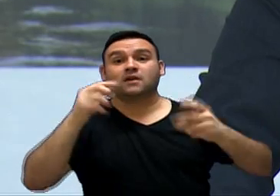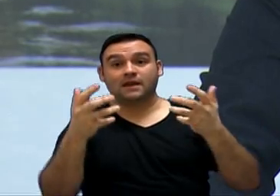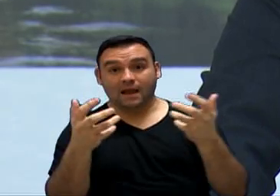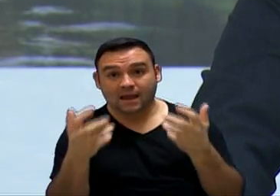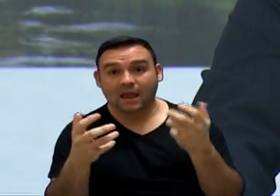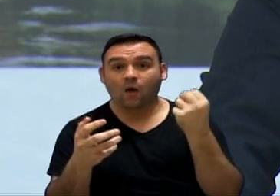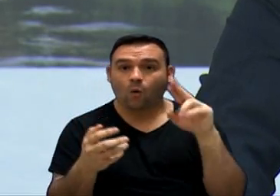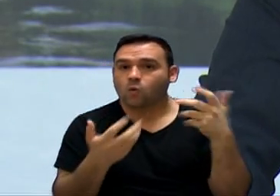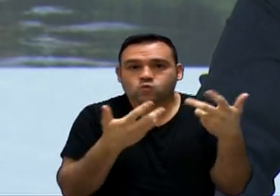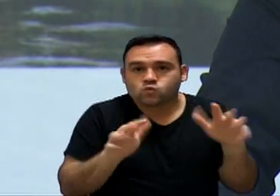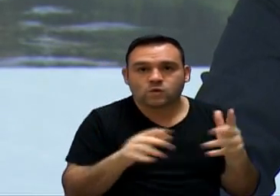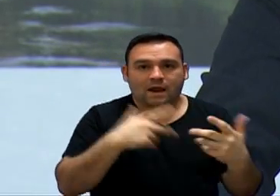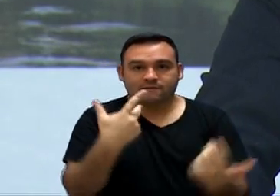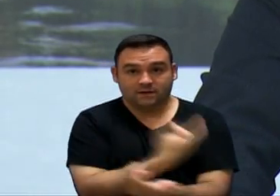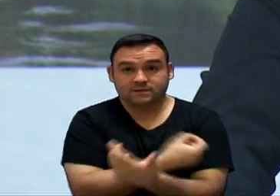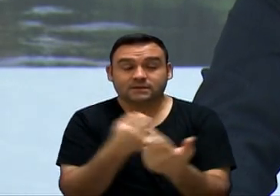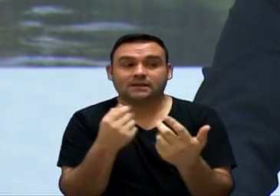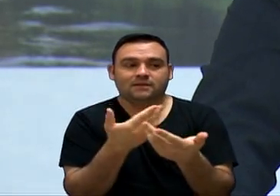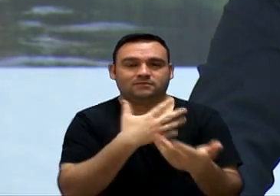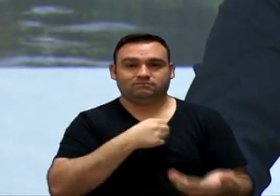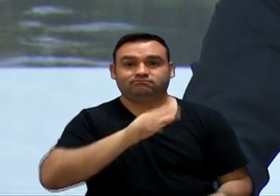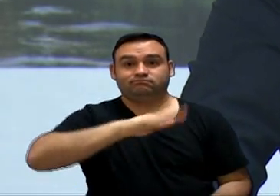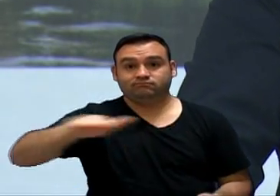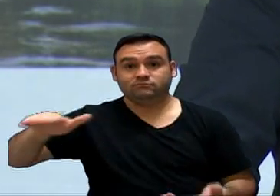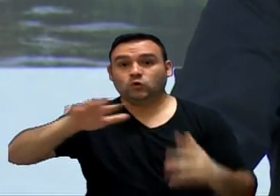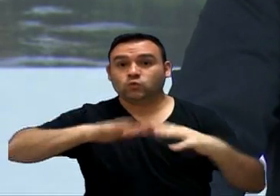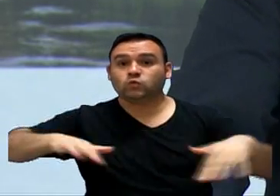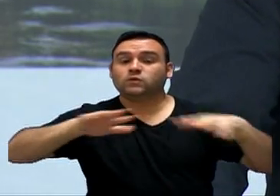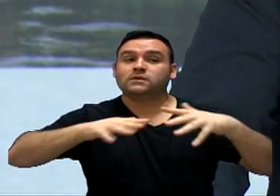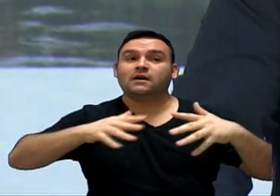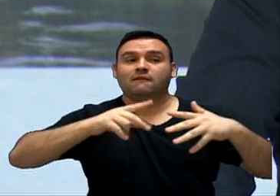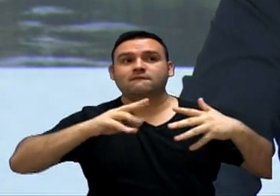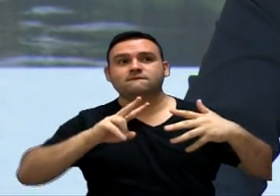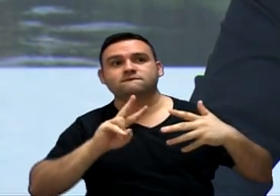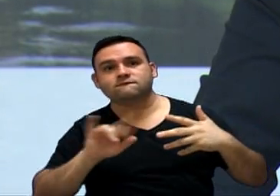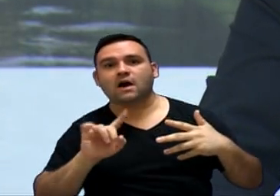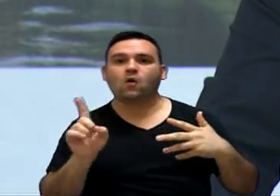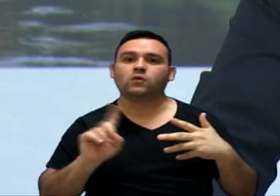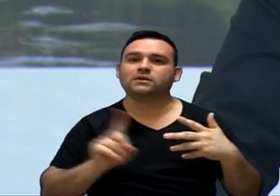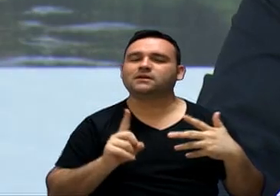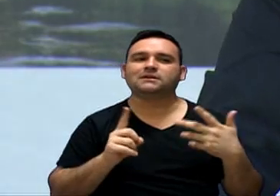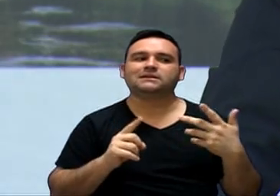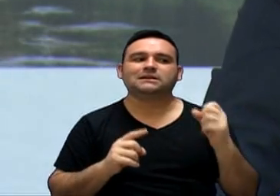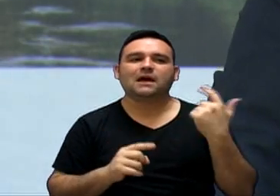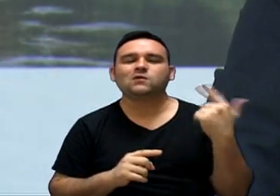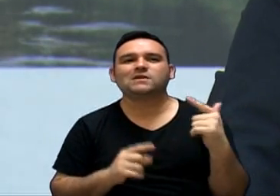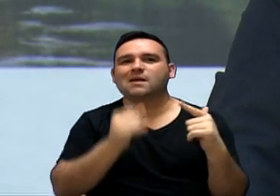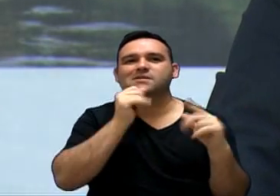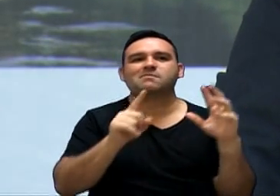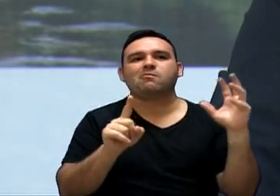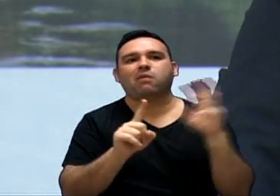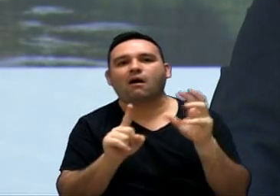se quer ou não vacinar, ou se seus filhos irão ou não se vacinar, sem serem